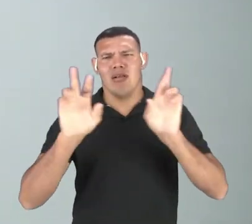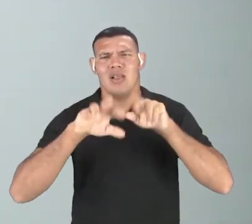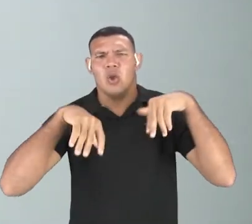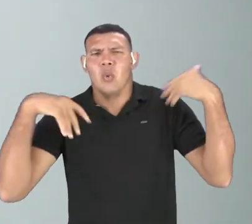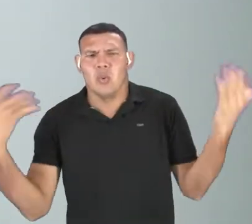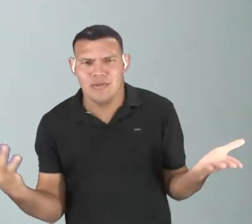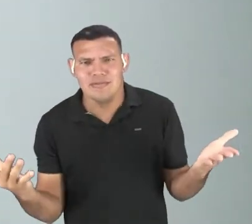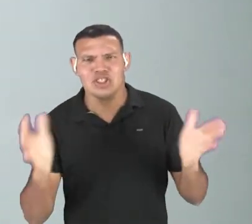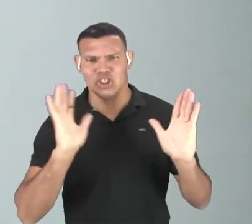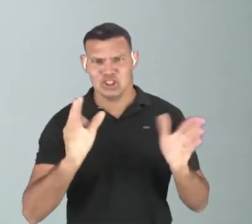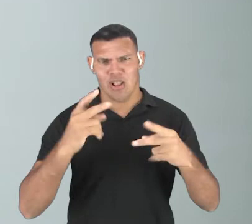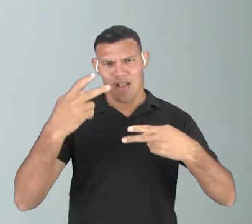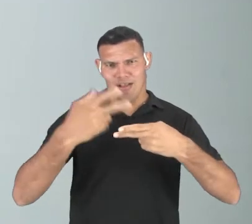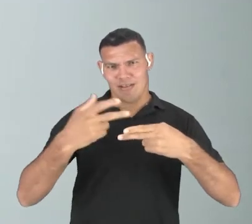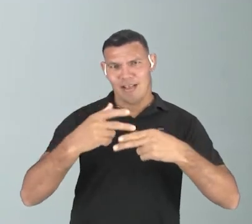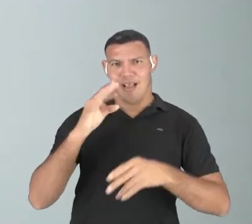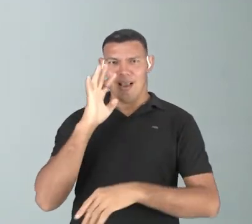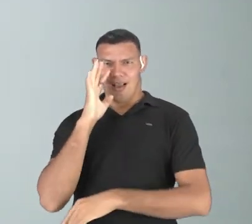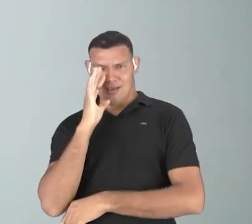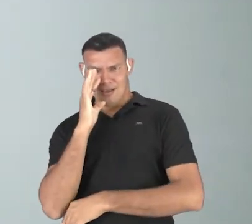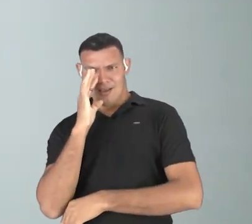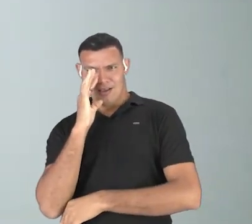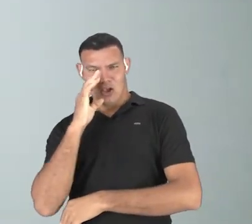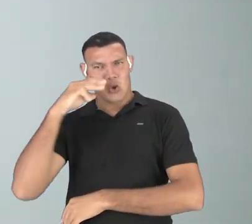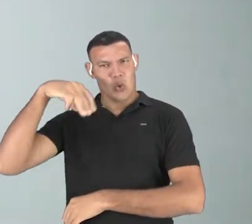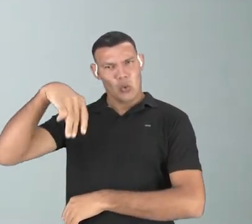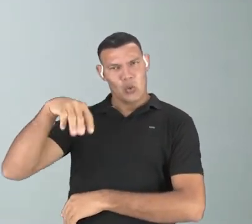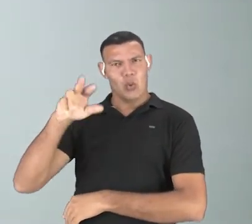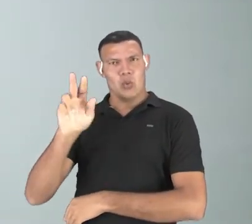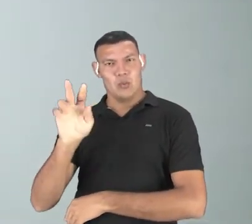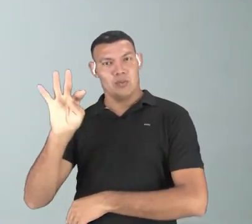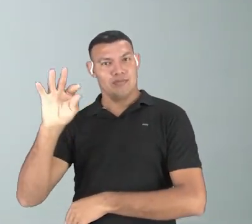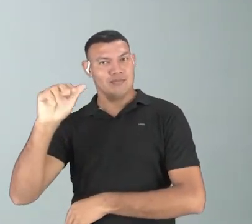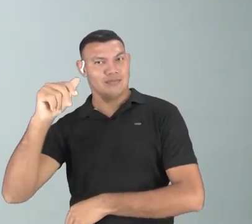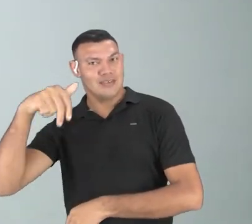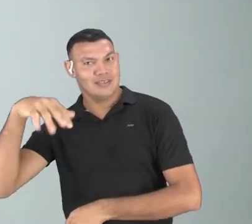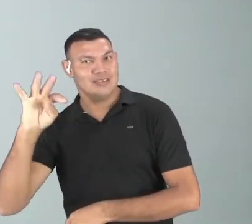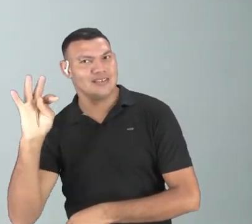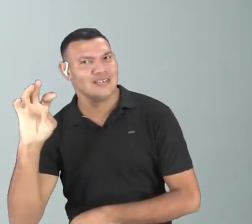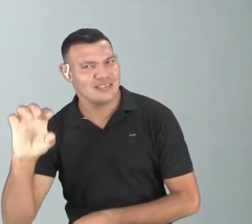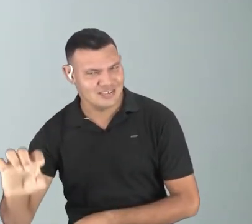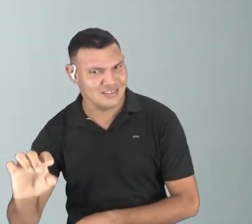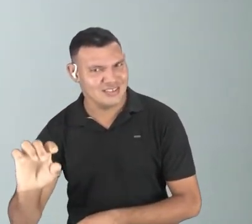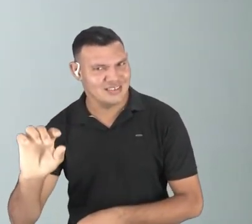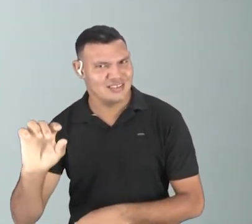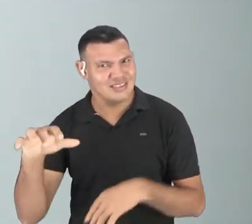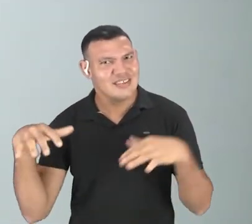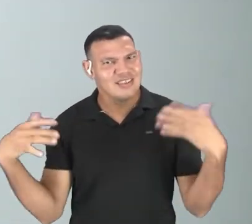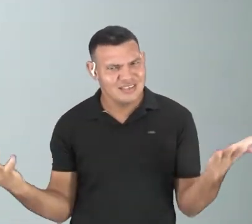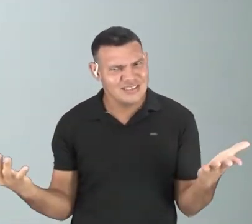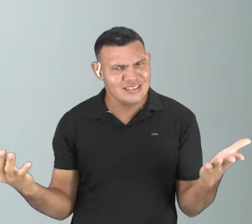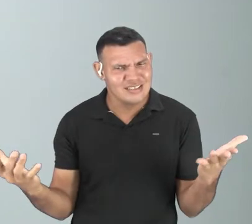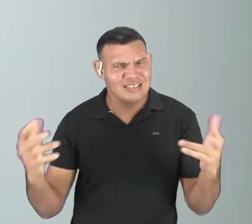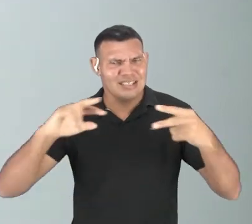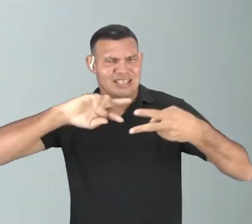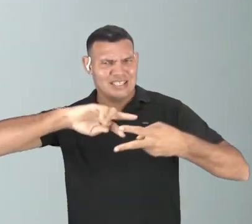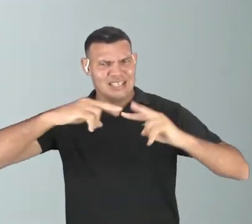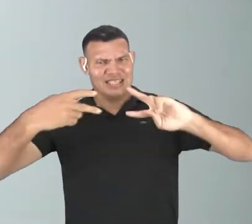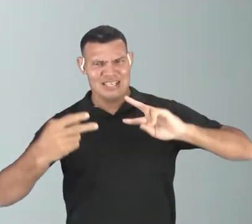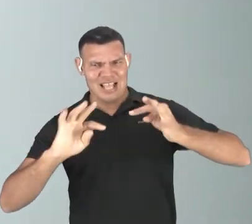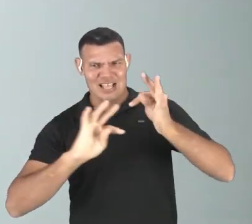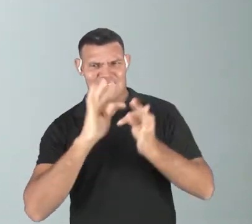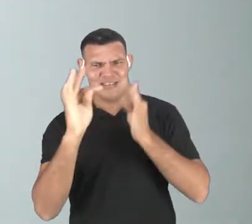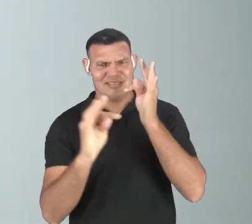à novela Mutantes Professor novela tecnologia relacionada ao DNA